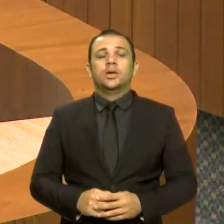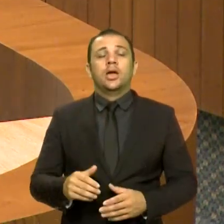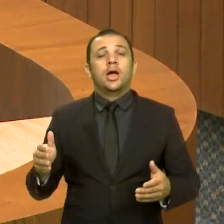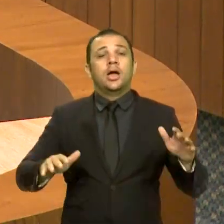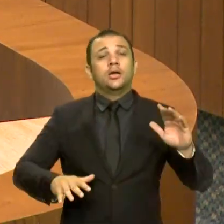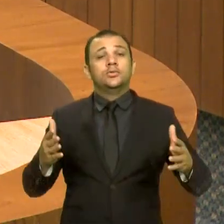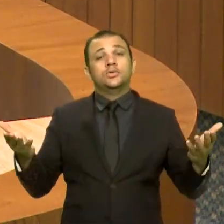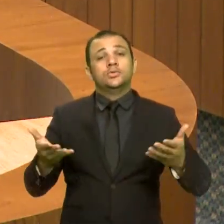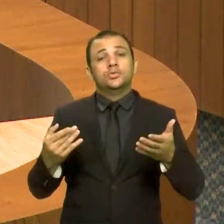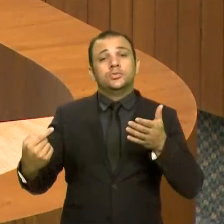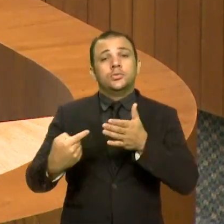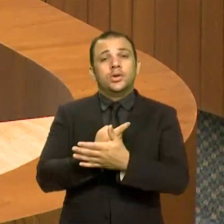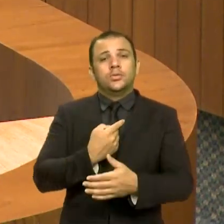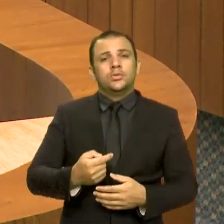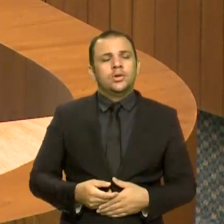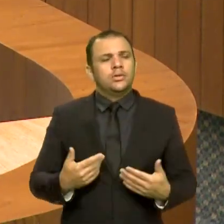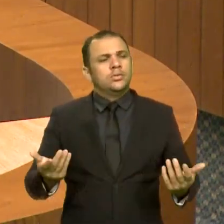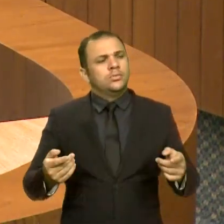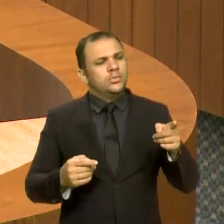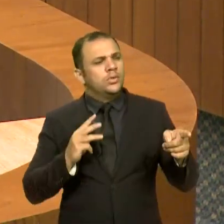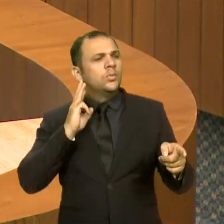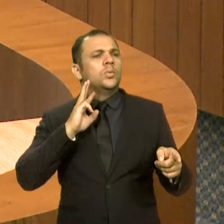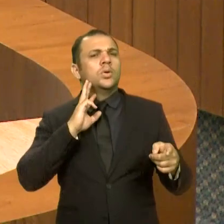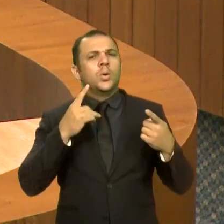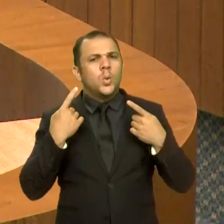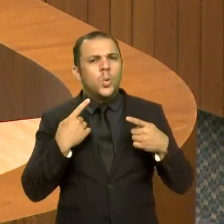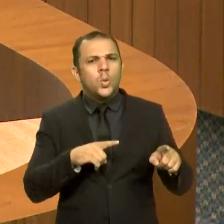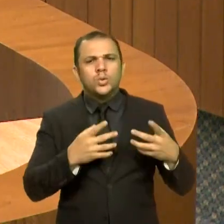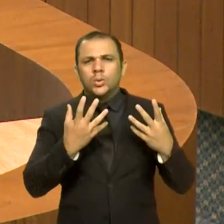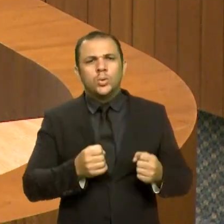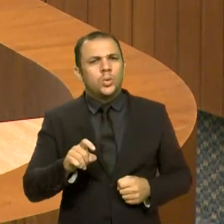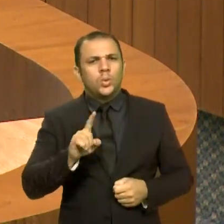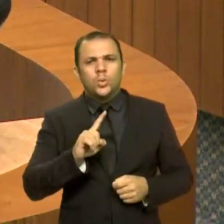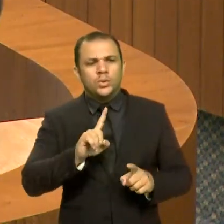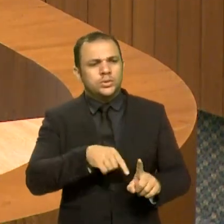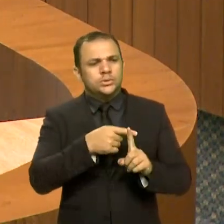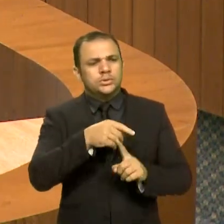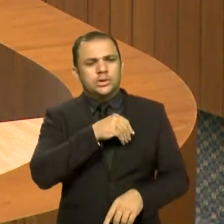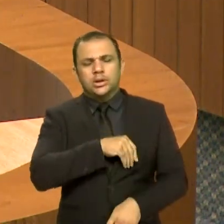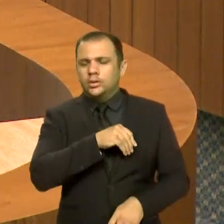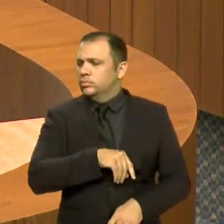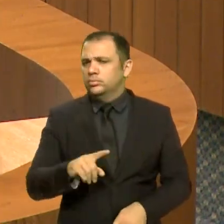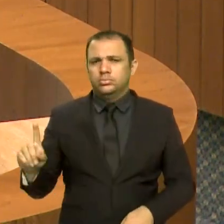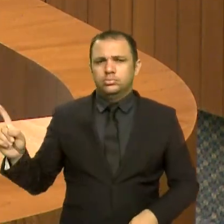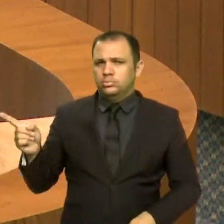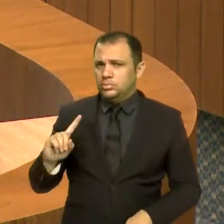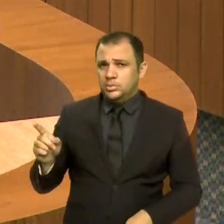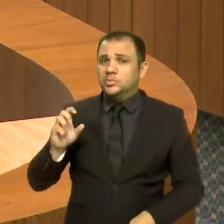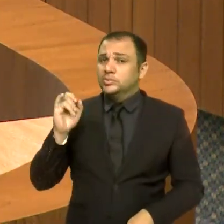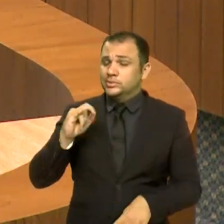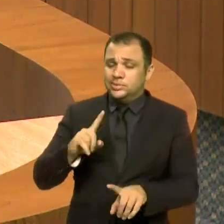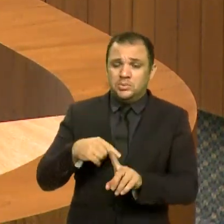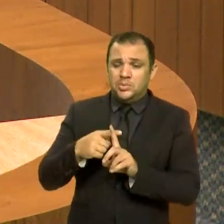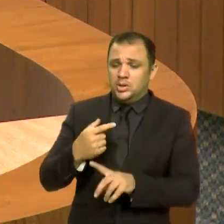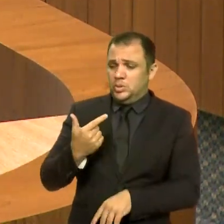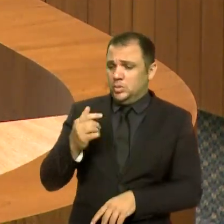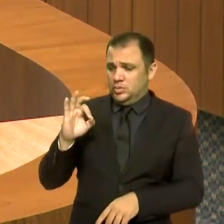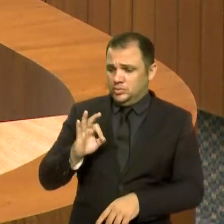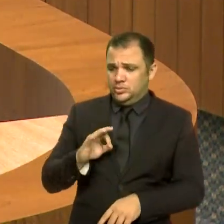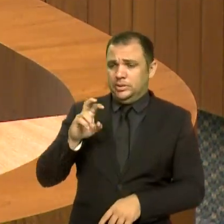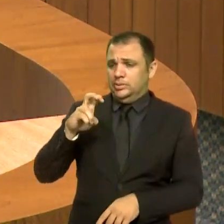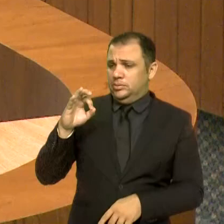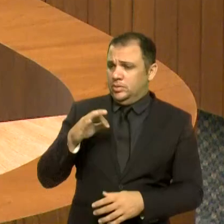Hélio, Vossa Excelência então é contra o reajuste? Não. O reajuste fosse de 2%, de 5%, seja qual for o reajuste,